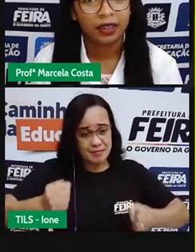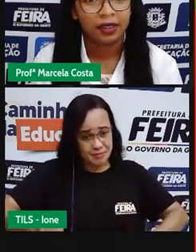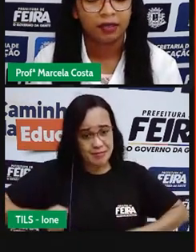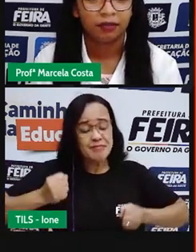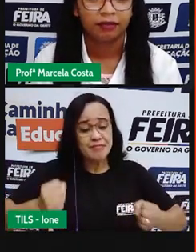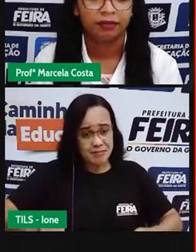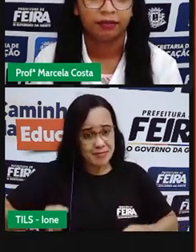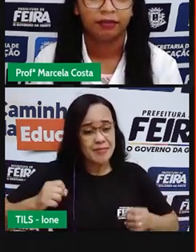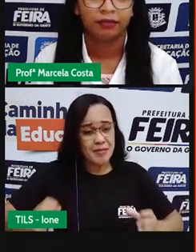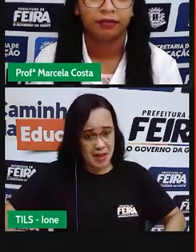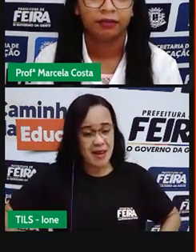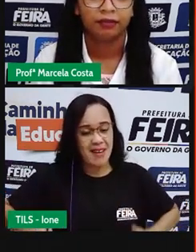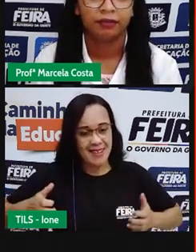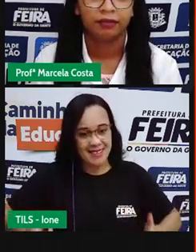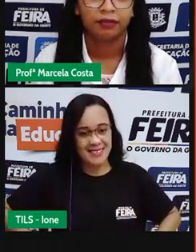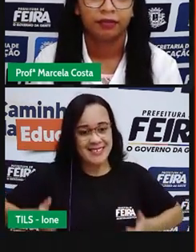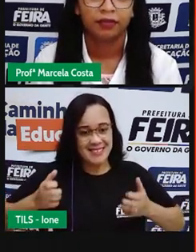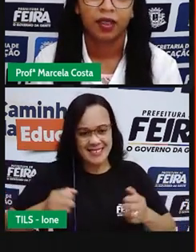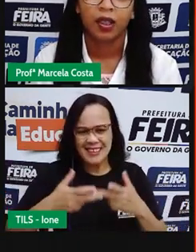Tudo bem ter rodas.